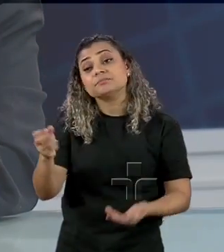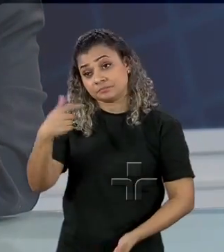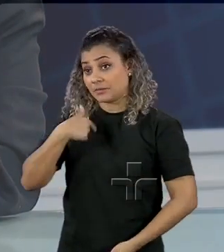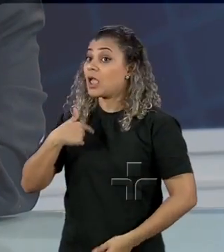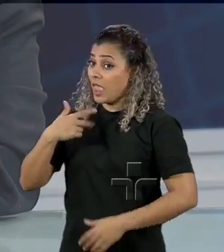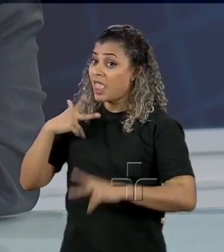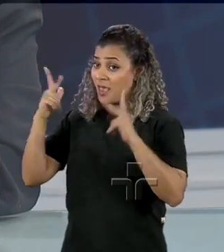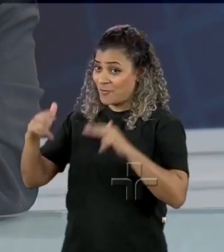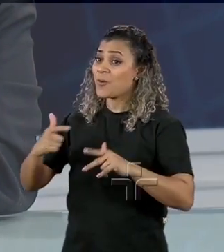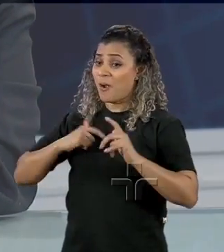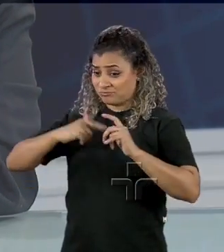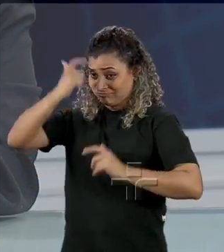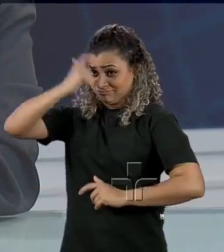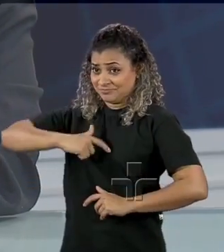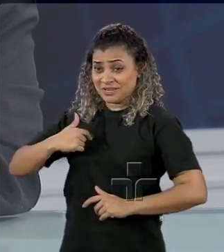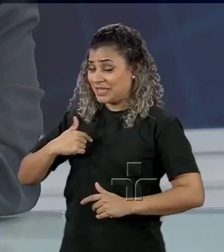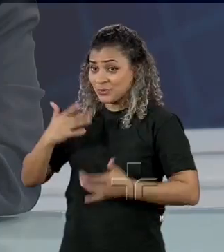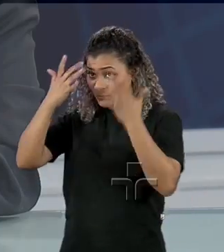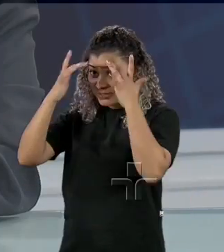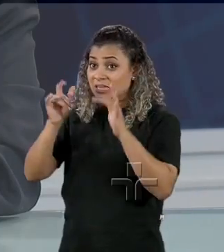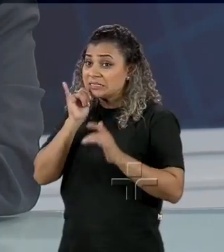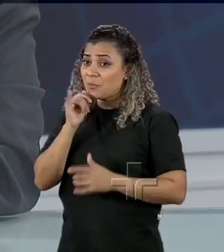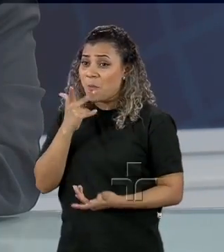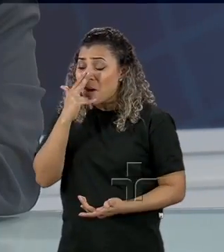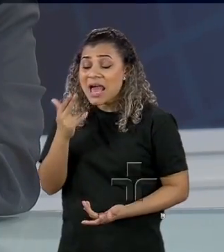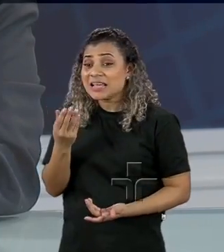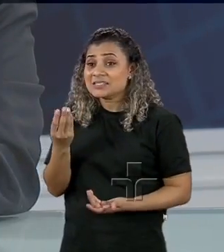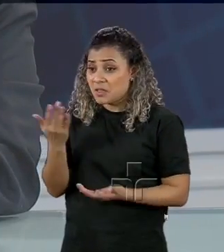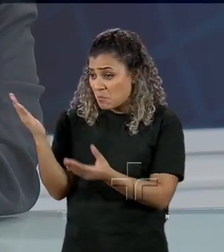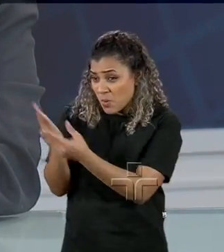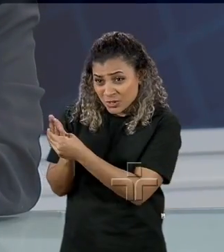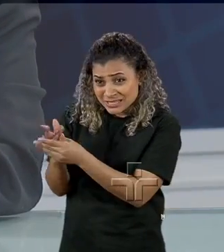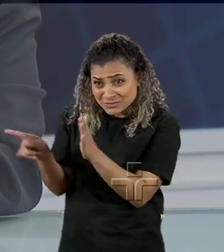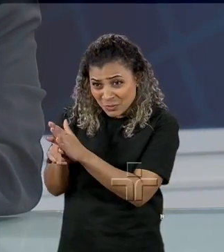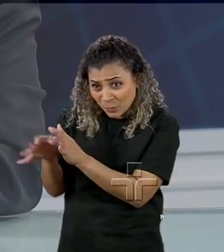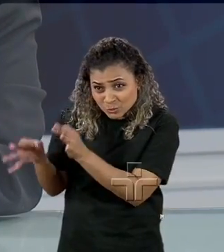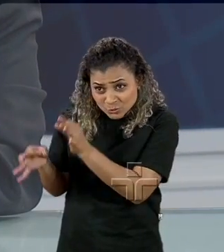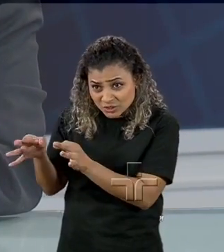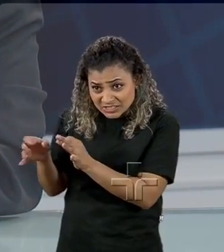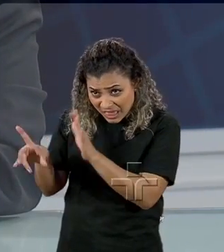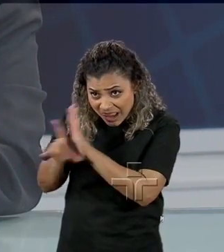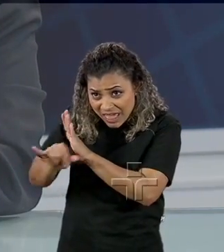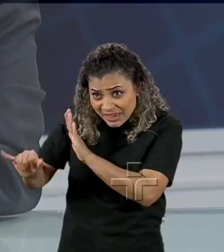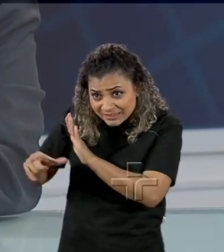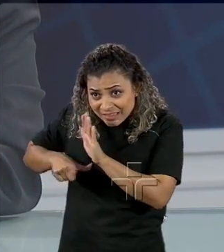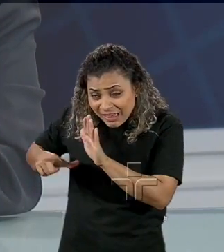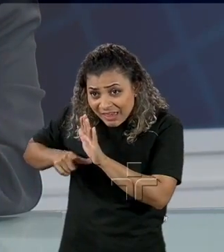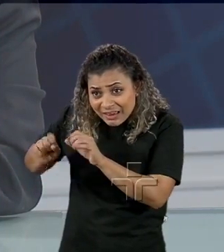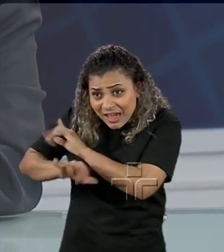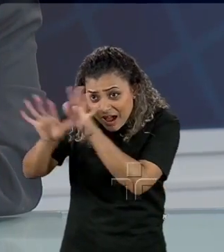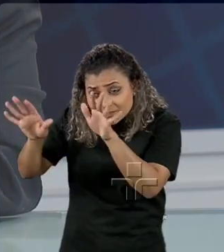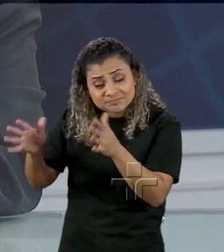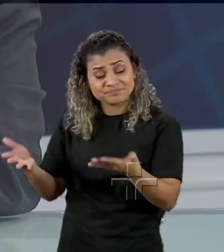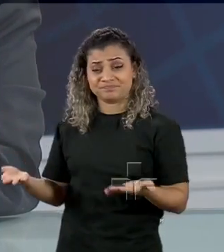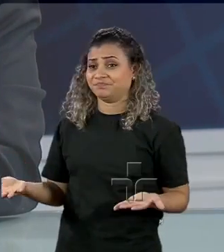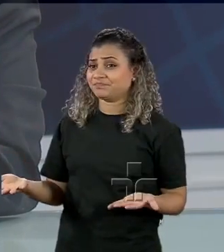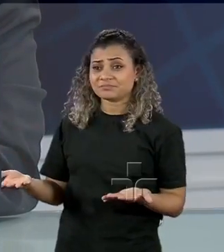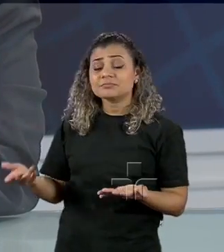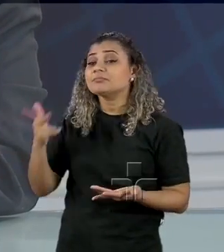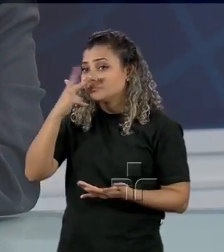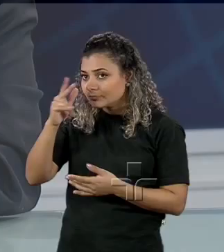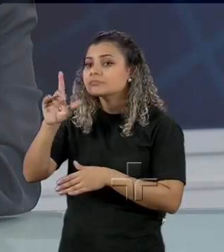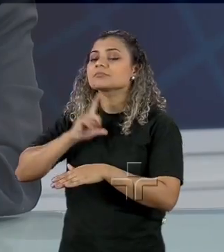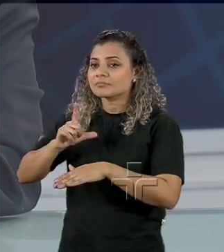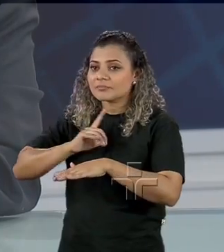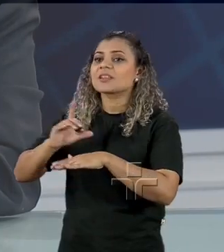cidadão, não acho negativo que isso possa aparecer dentro do nosso processo judiciário. Afinal de contas, né, o entendimento, né, em relação a qualquer instância,